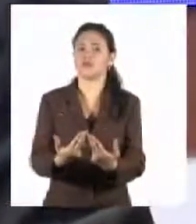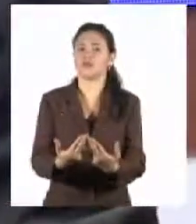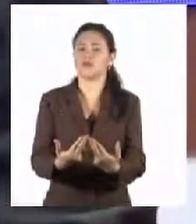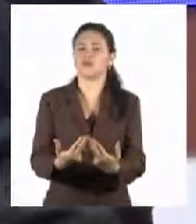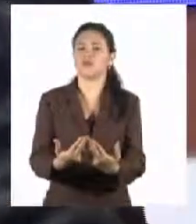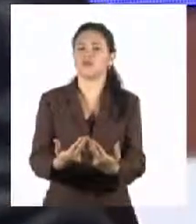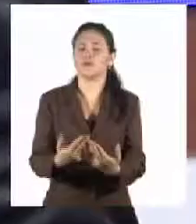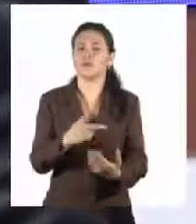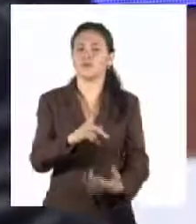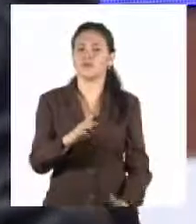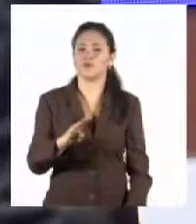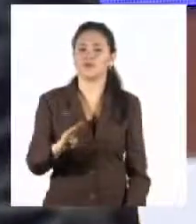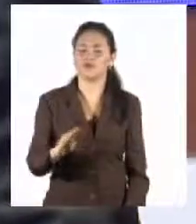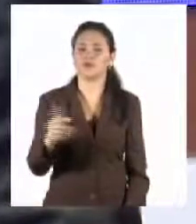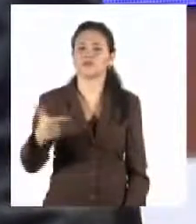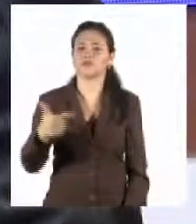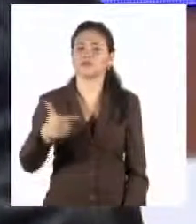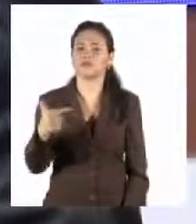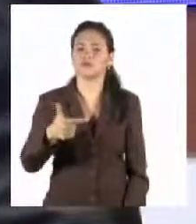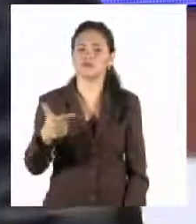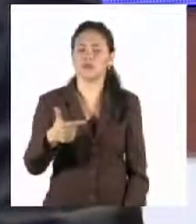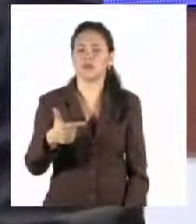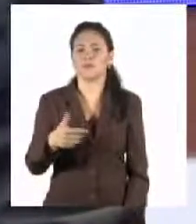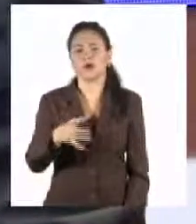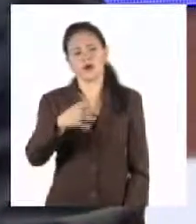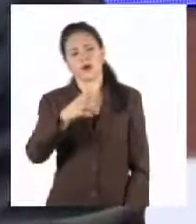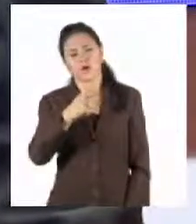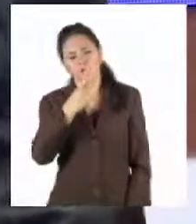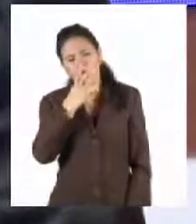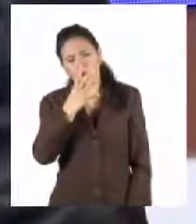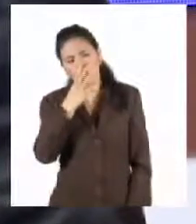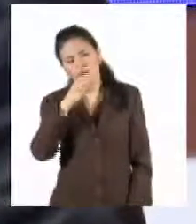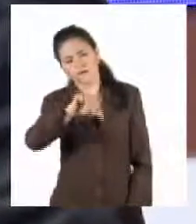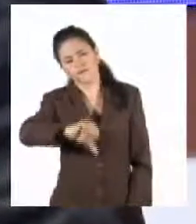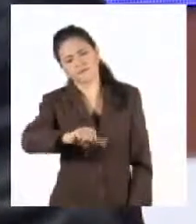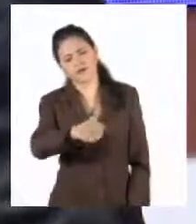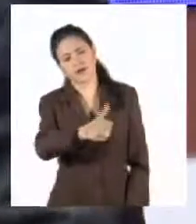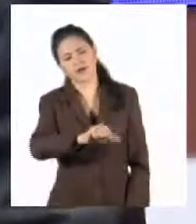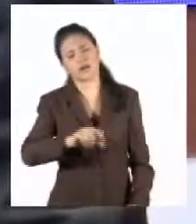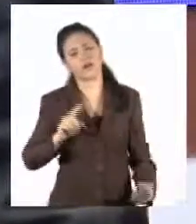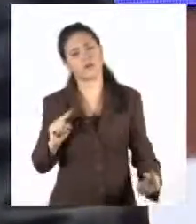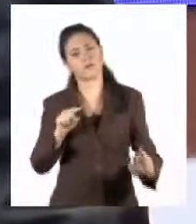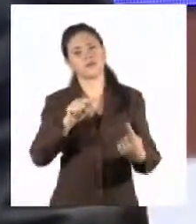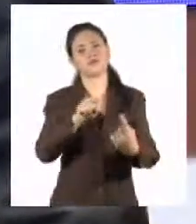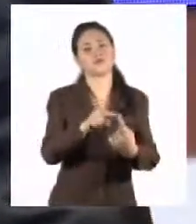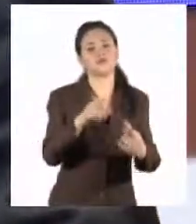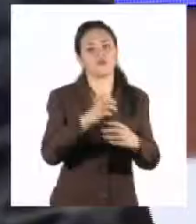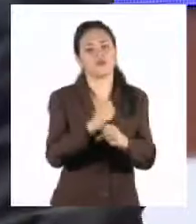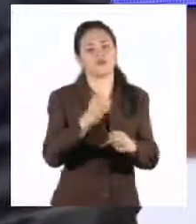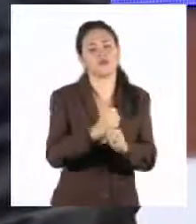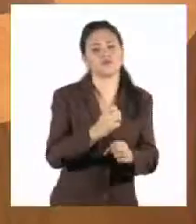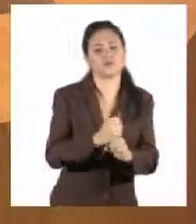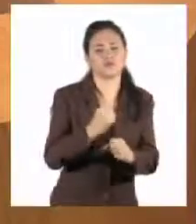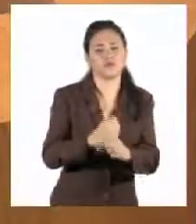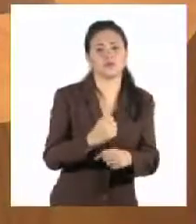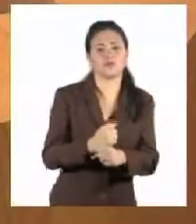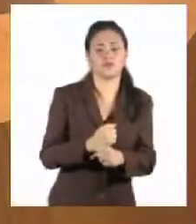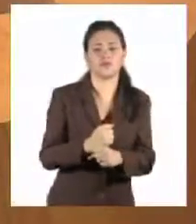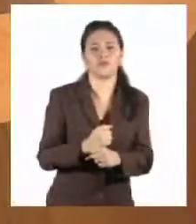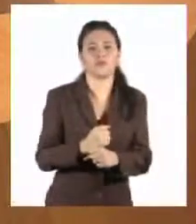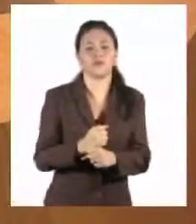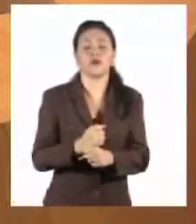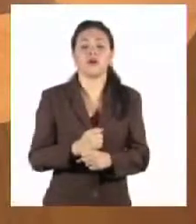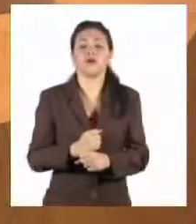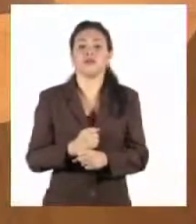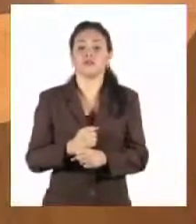das metas fiscais do primeiro quadrimestre do ano de 2015.